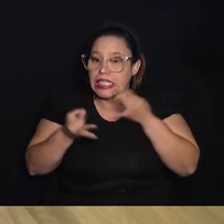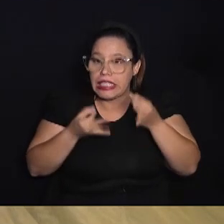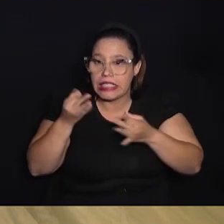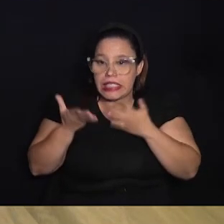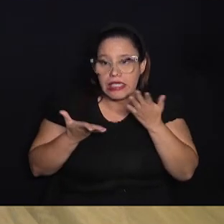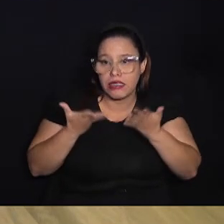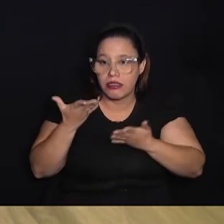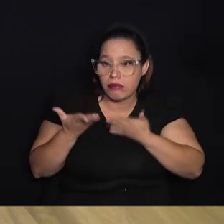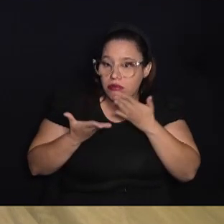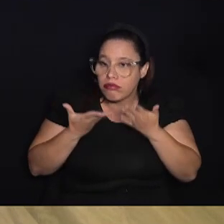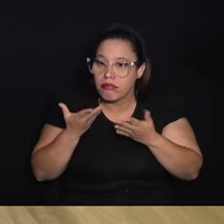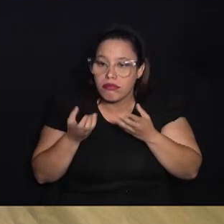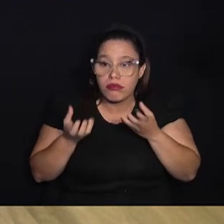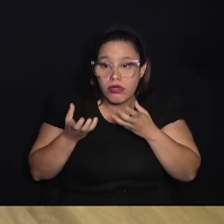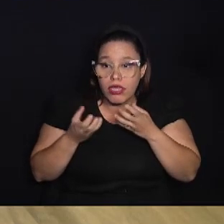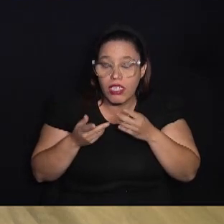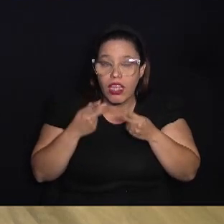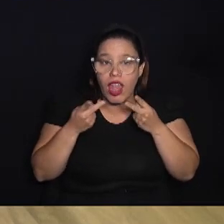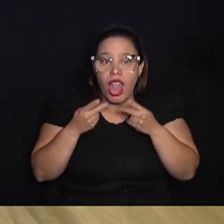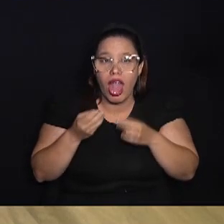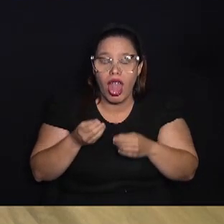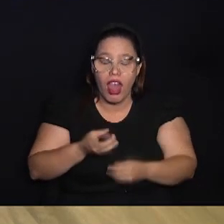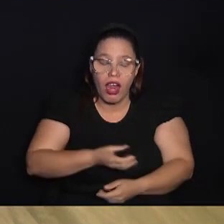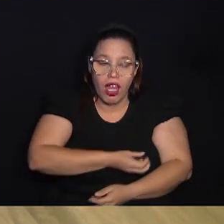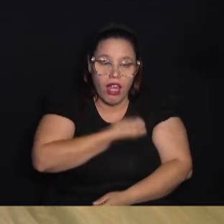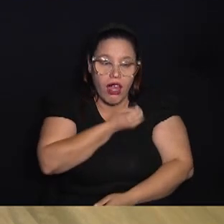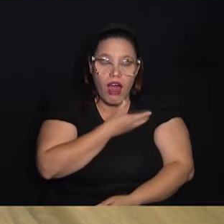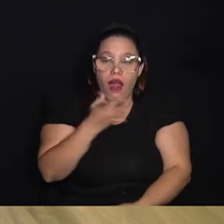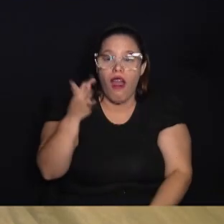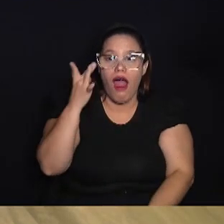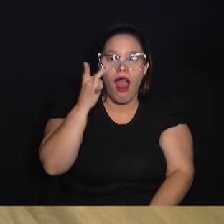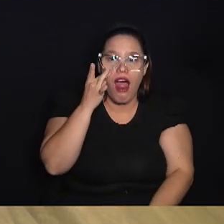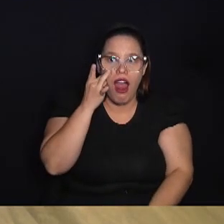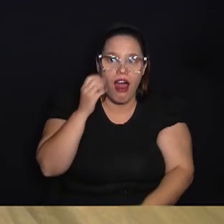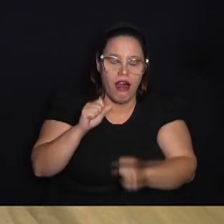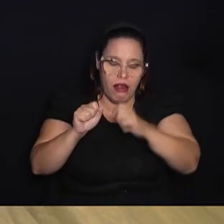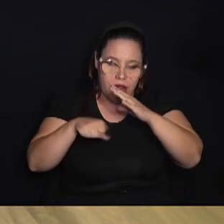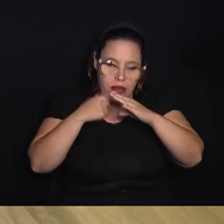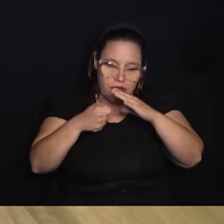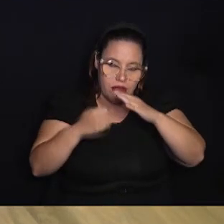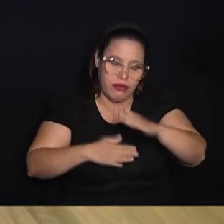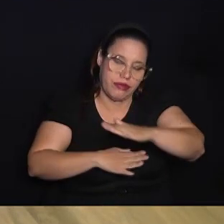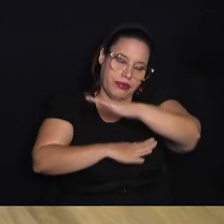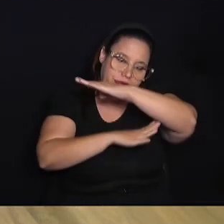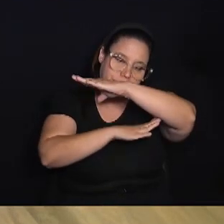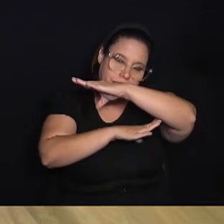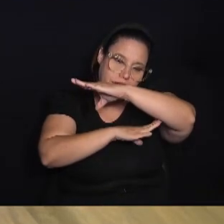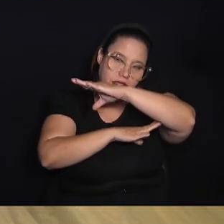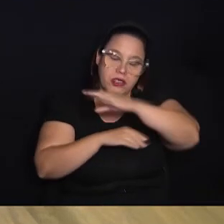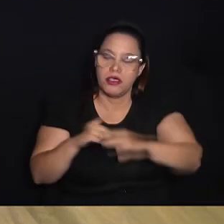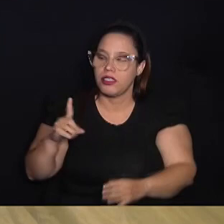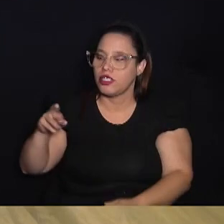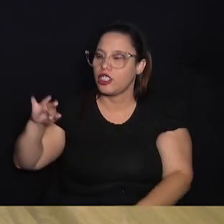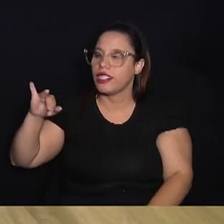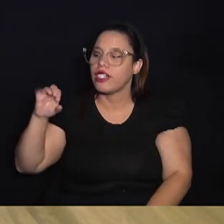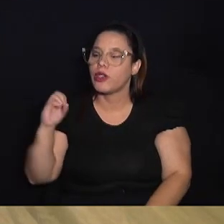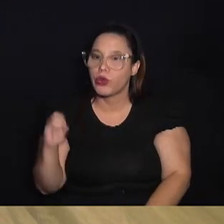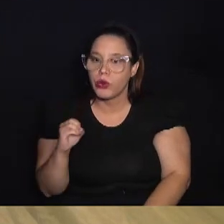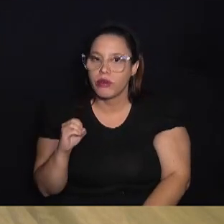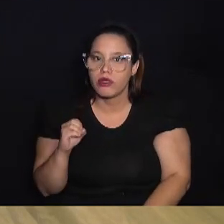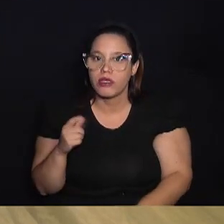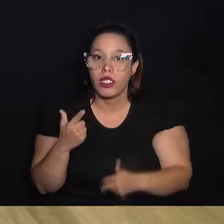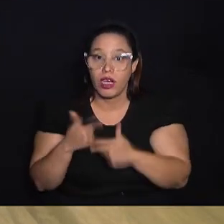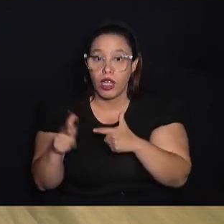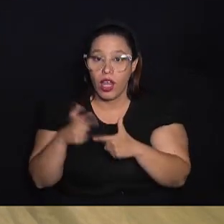aí as considerações finais ao vivo aqui no estúdio Câmara vamos lá Diego é um dos bordões que eu carrego também é só